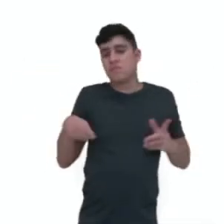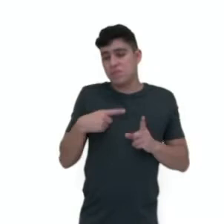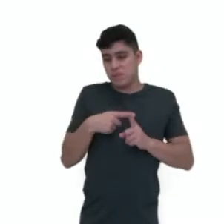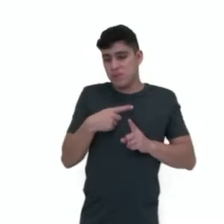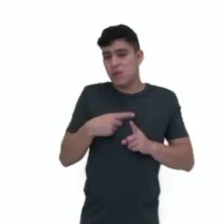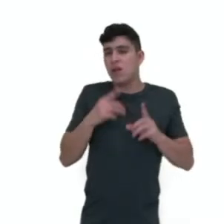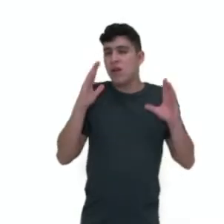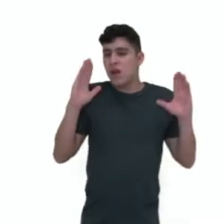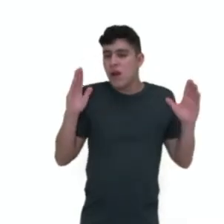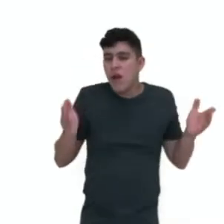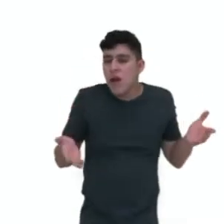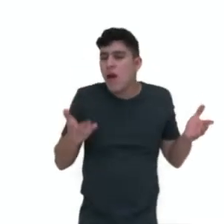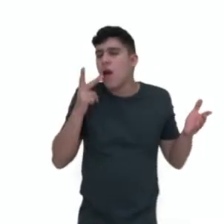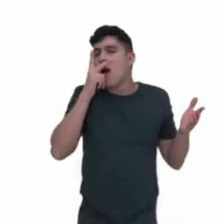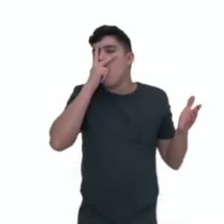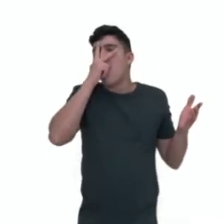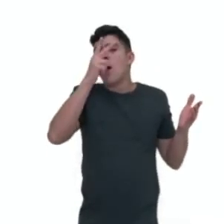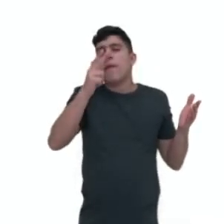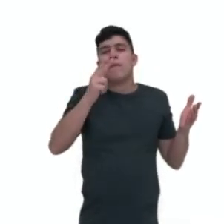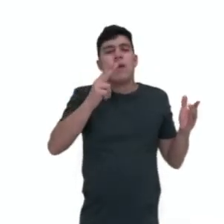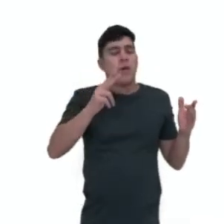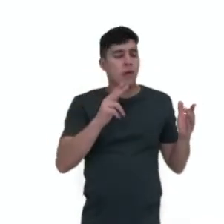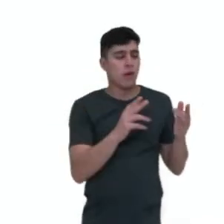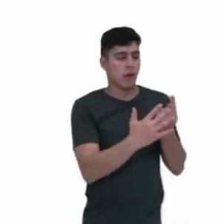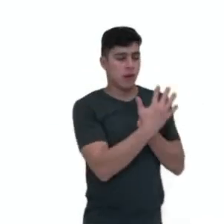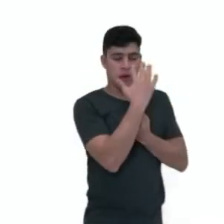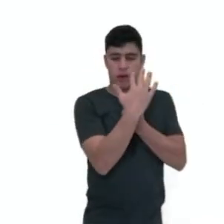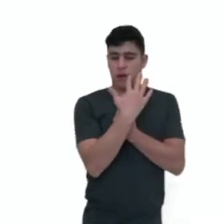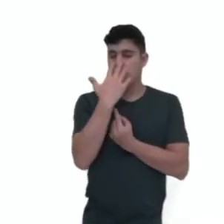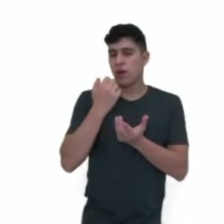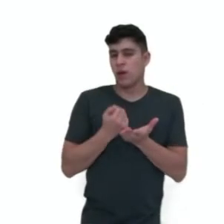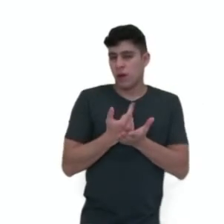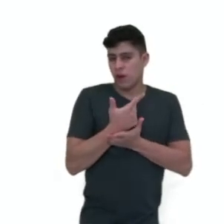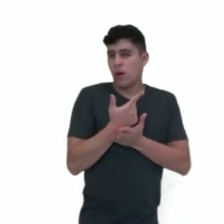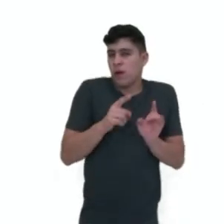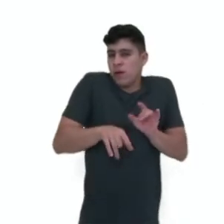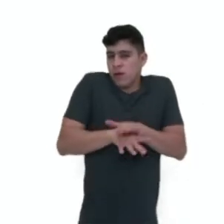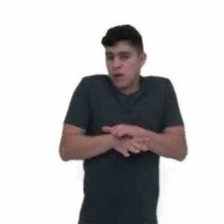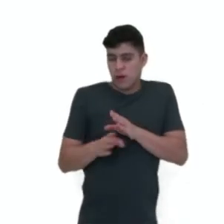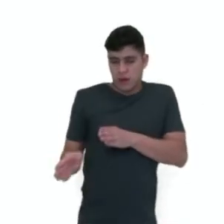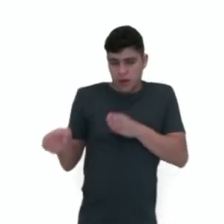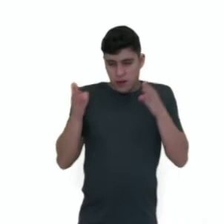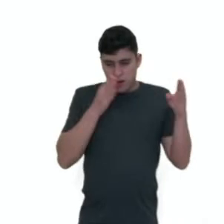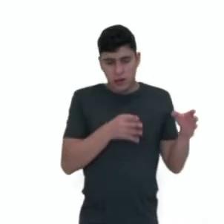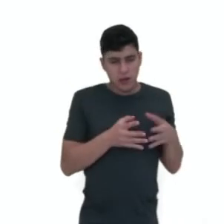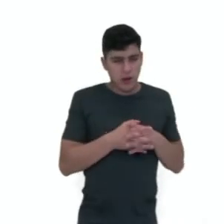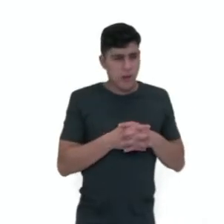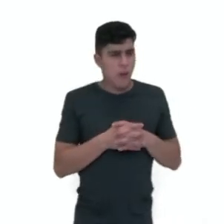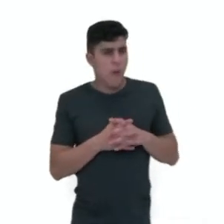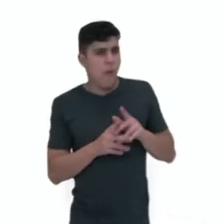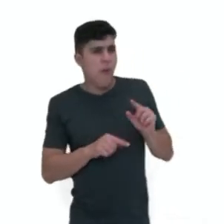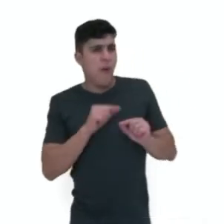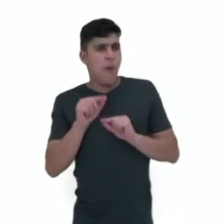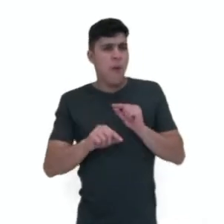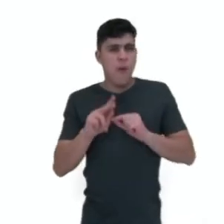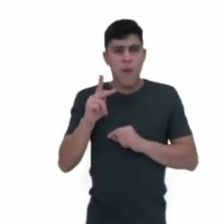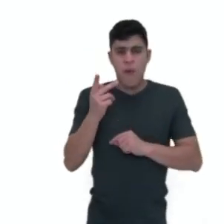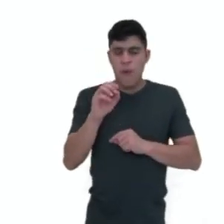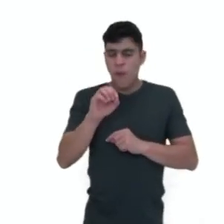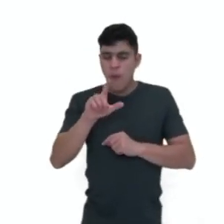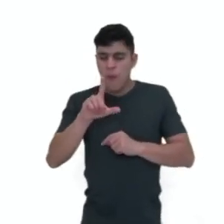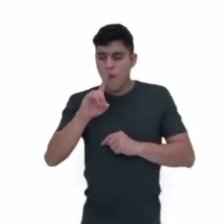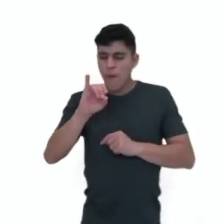elas já tinham um mercado consumidor bem estabelecido. E o que é o holding, afinal de contas,